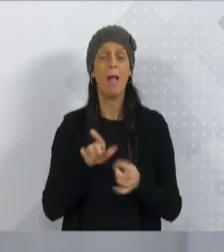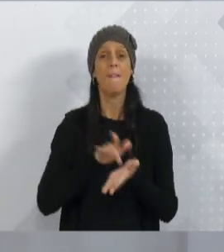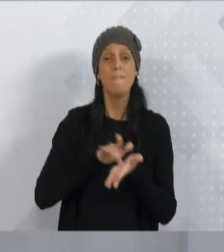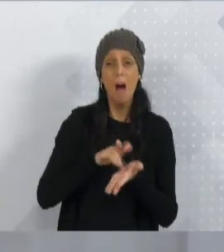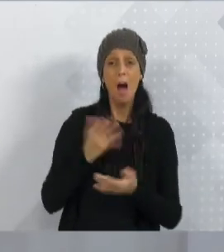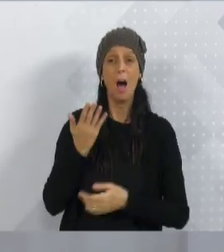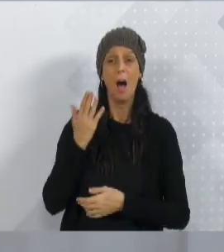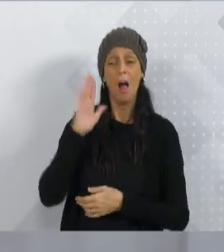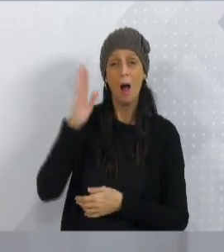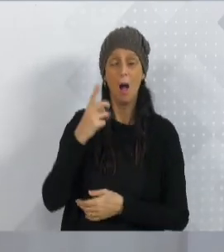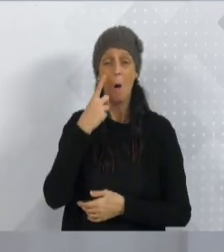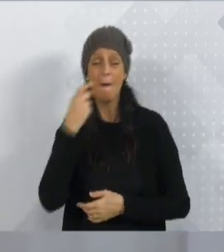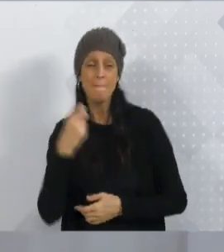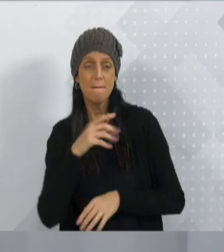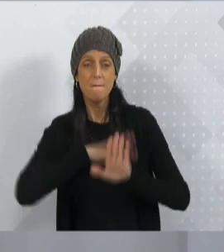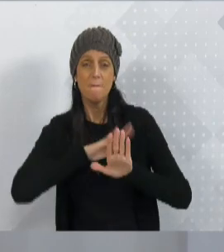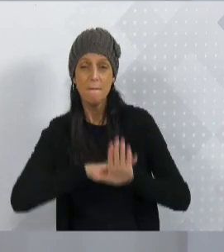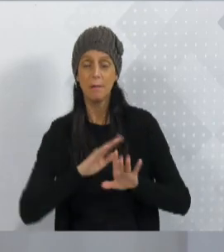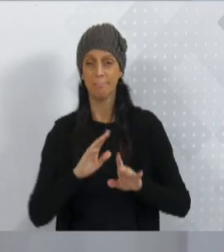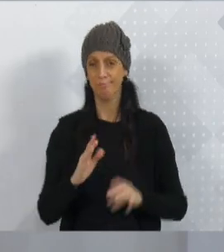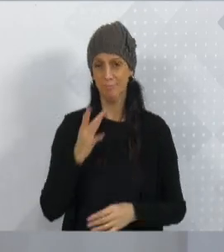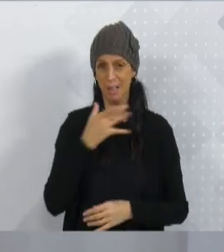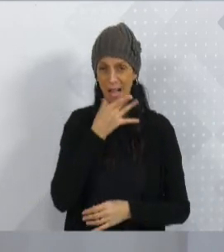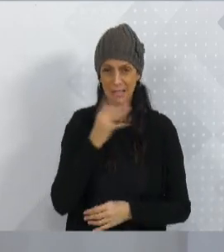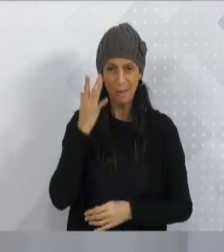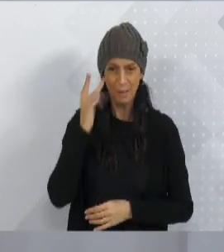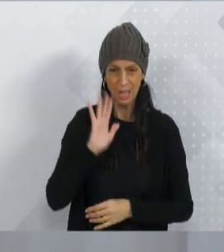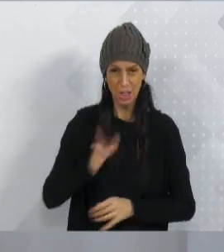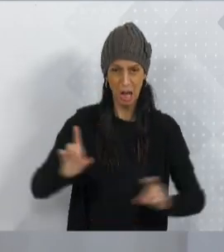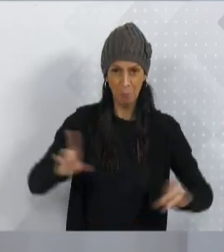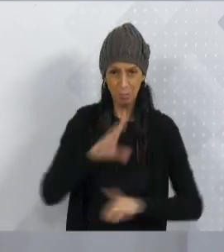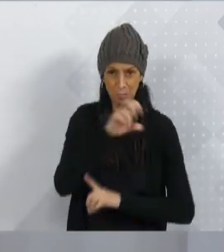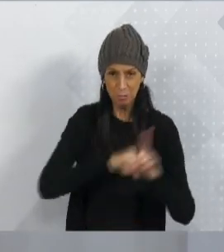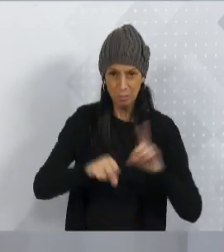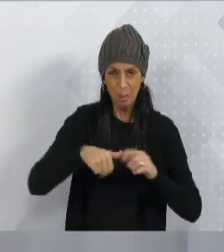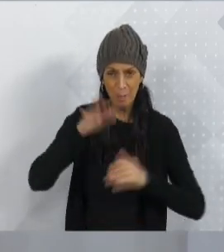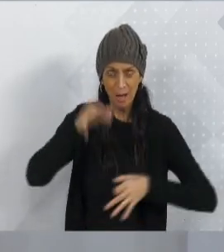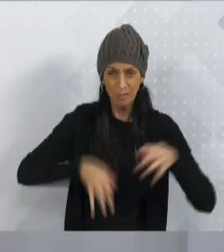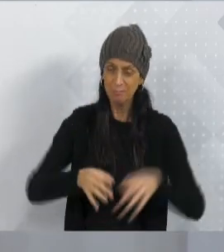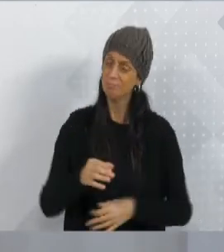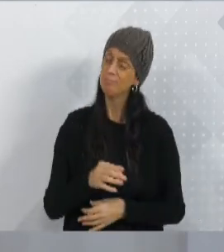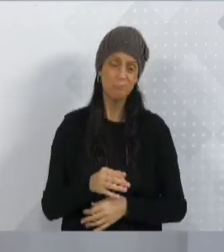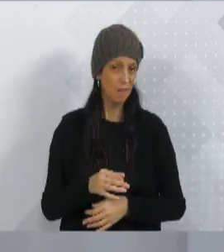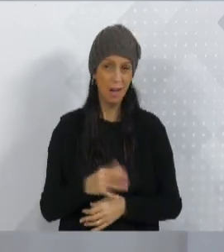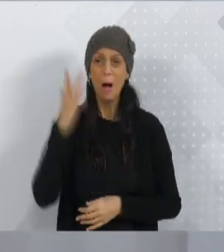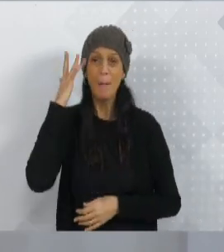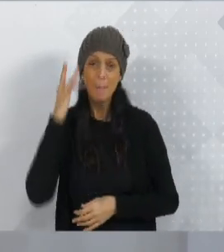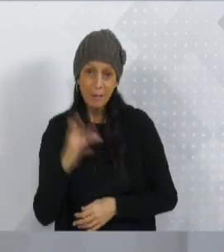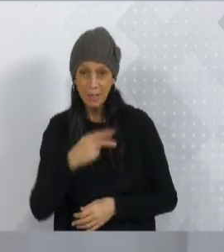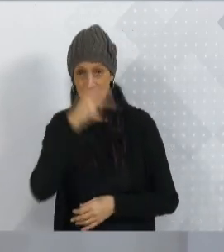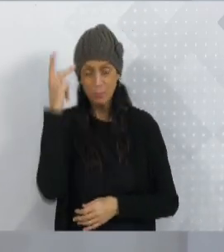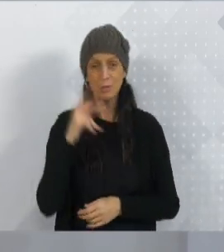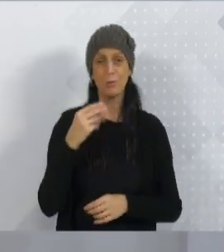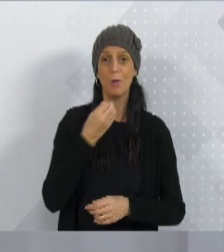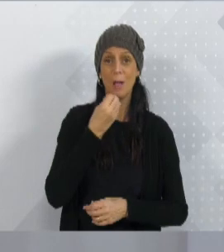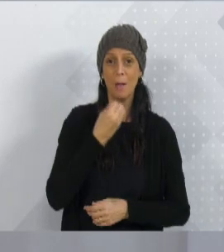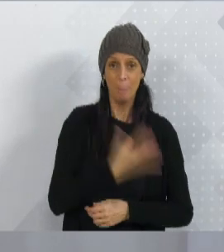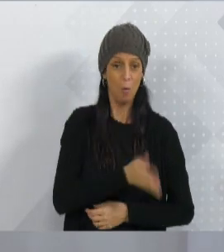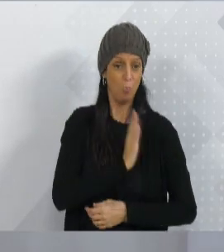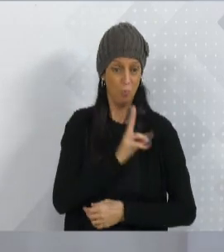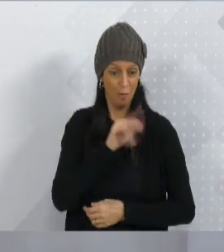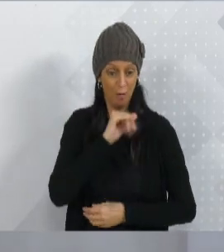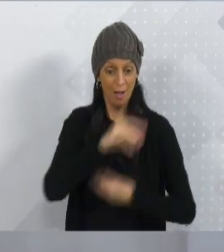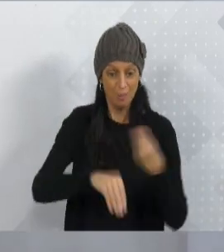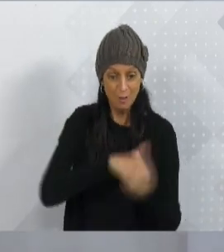não será amanhã que teremos uma sociedade mais justa não será amanhã que as pessoas de bem se envolverão com a política e não será